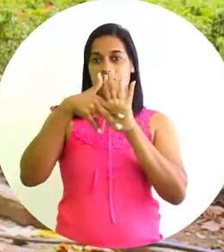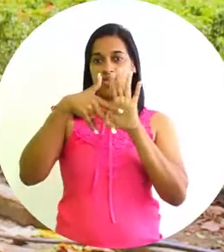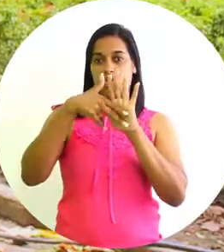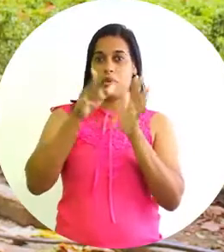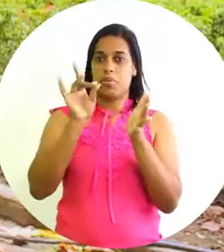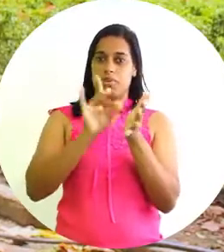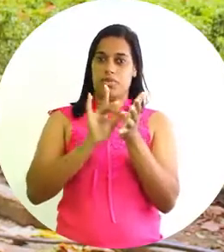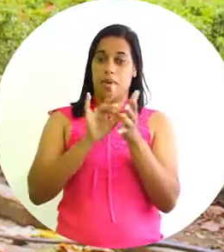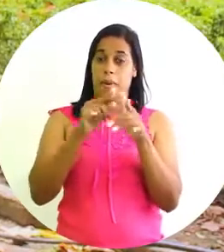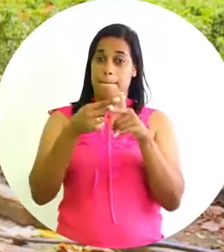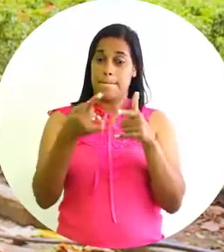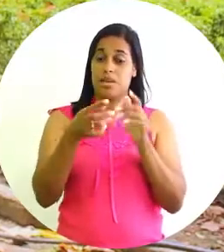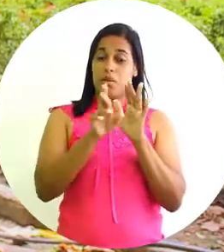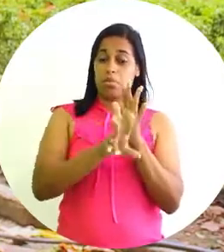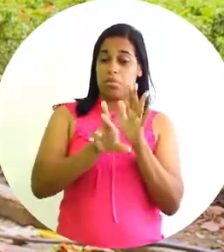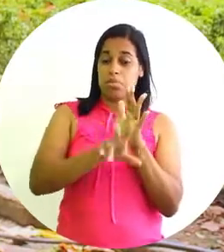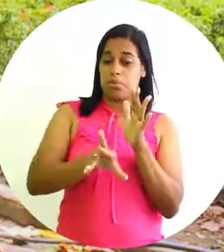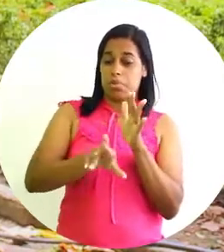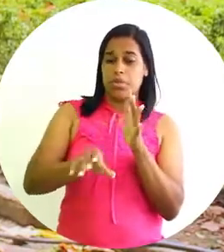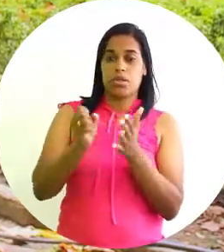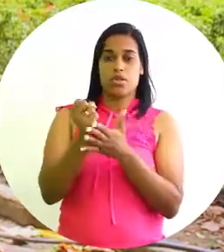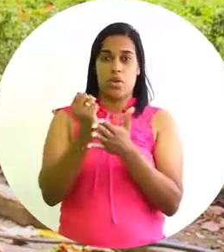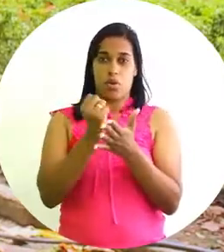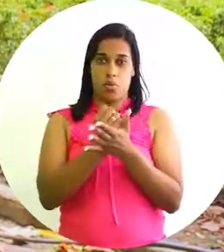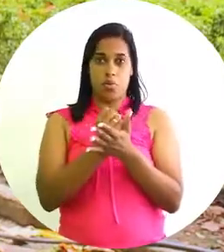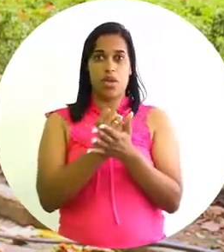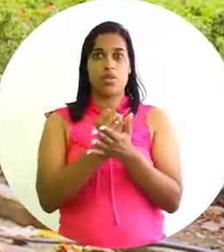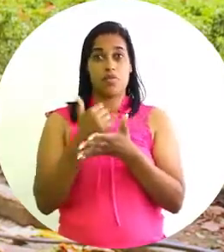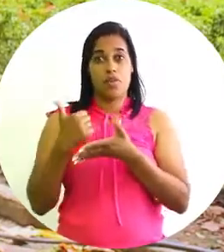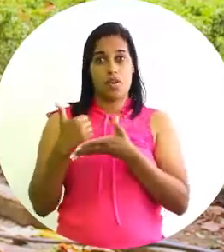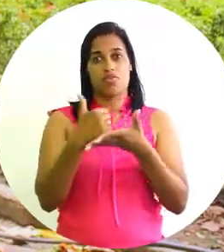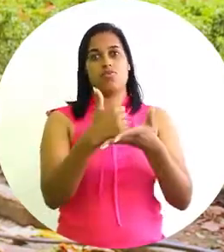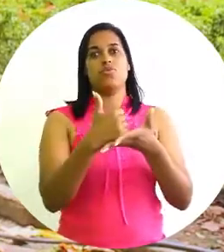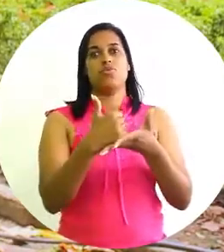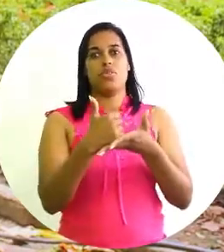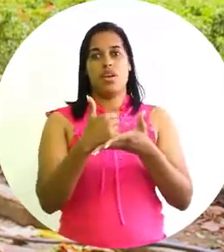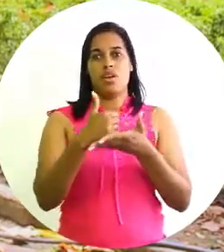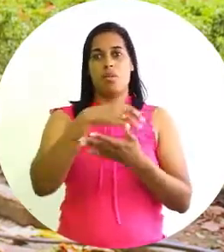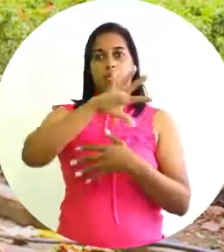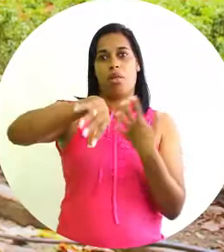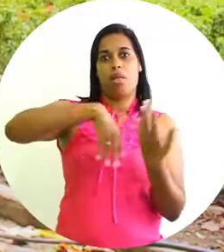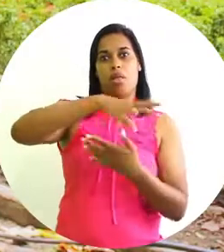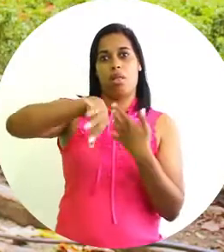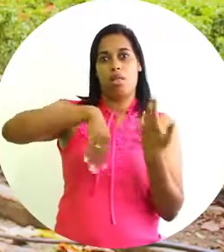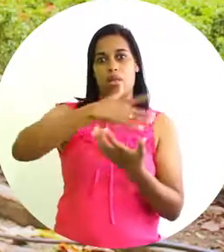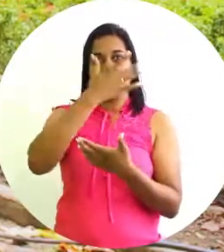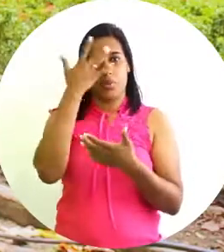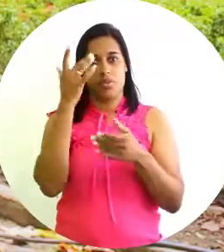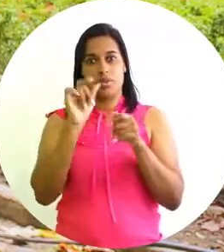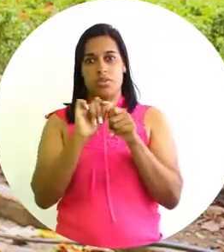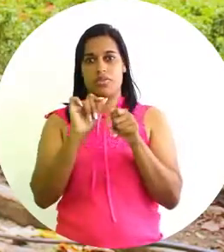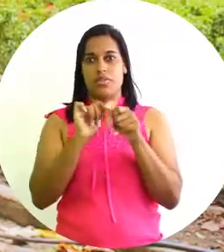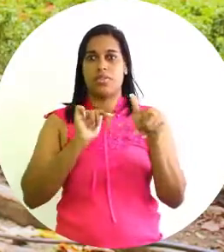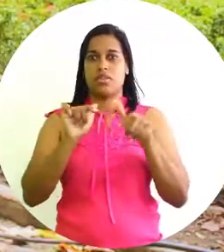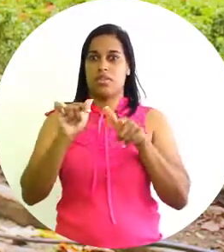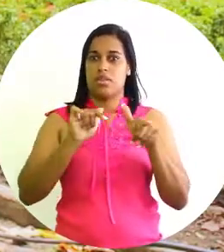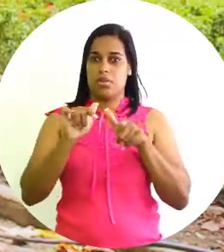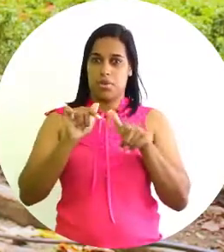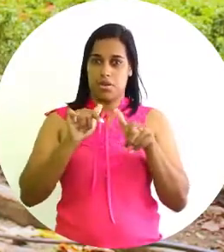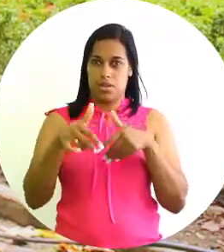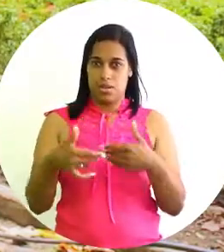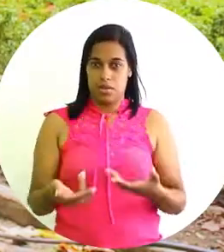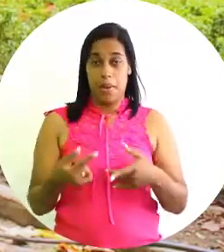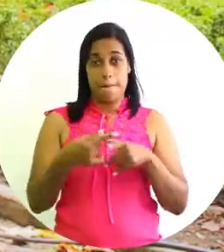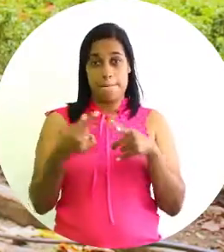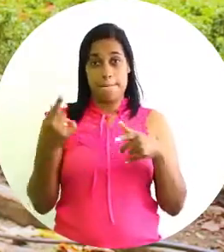ditas, mas uma série de documentos que supostamente vão ajudar e acabam embaralhando a cabeça de quem está fazendo esses trabalhos acadêmicos.